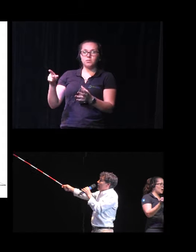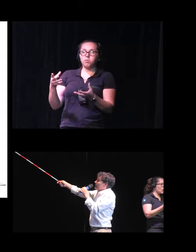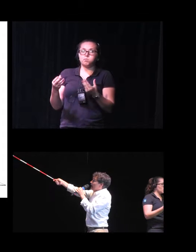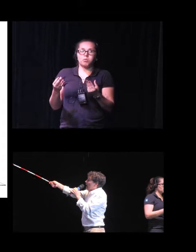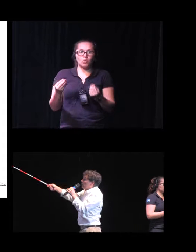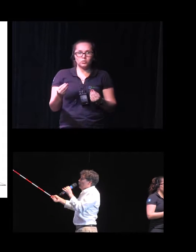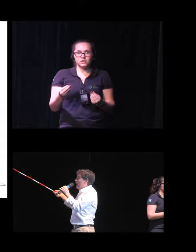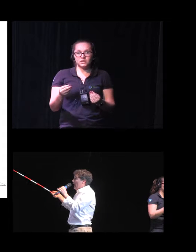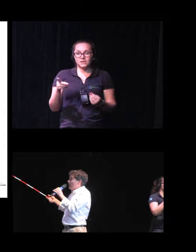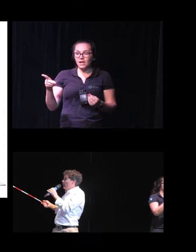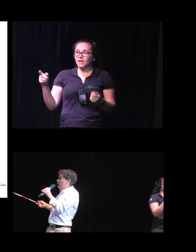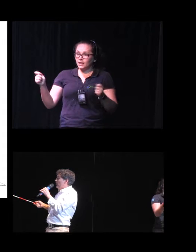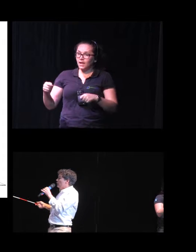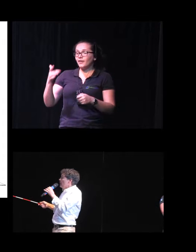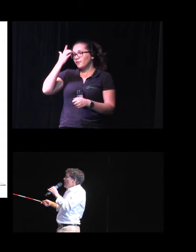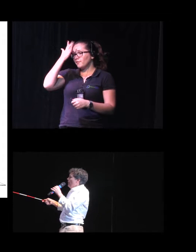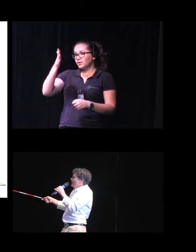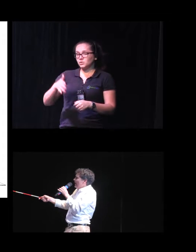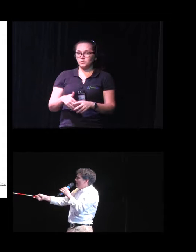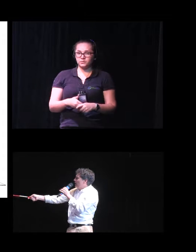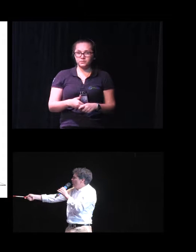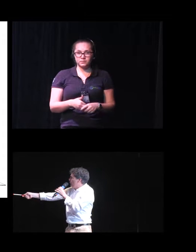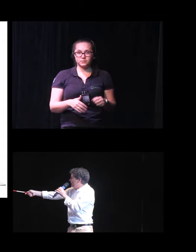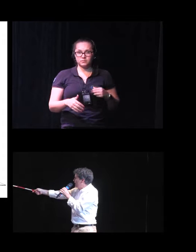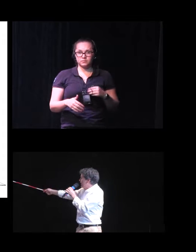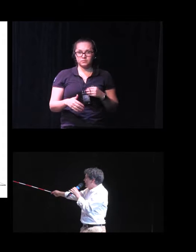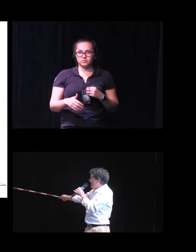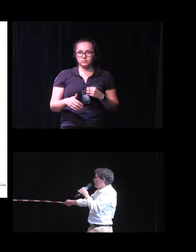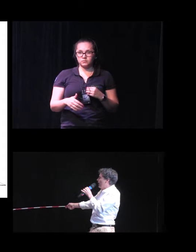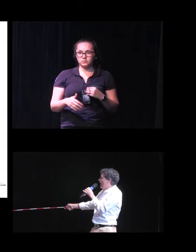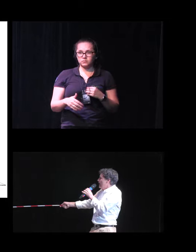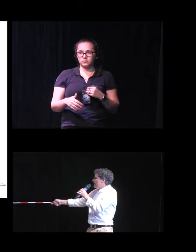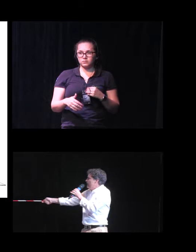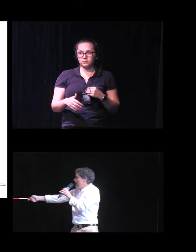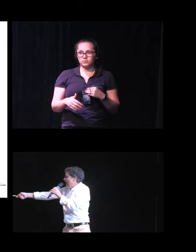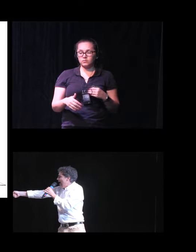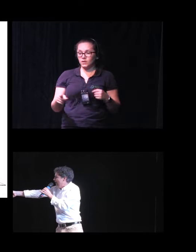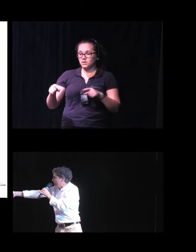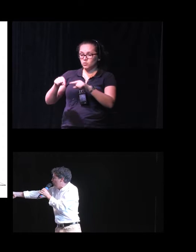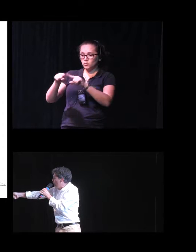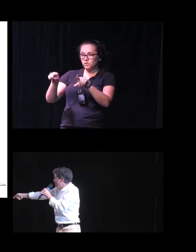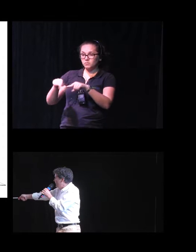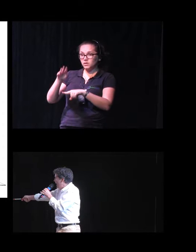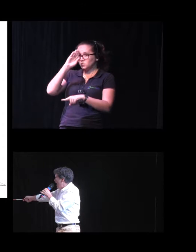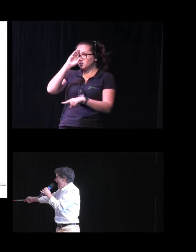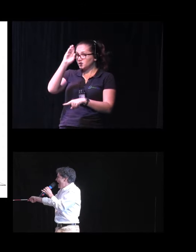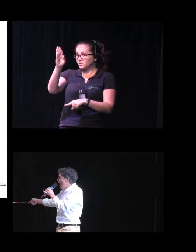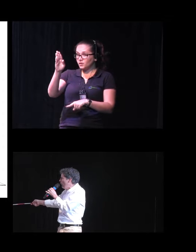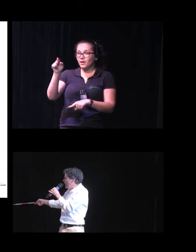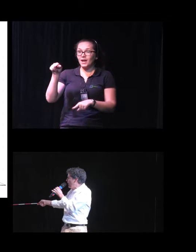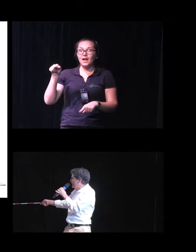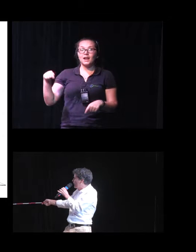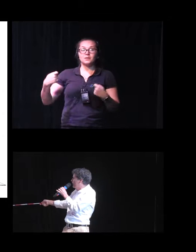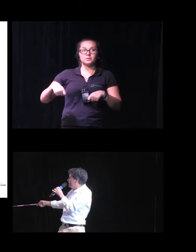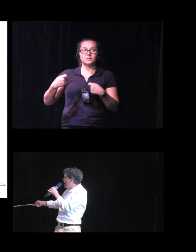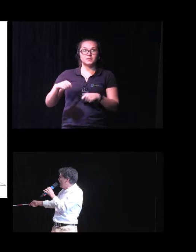deixar tirar esse monte de espaço de estacionamento? O espaço